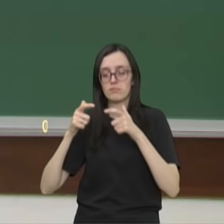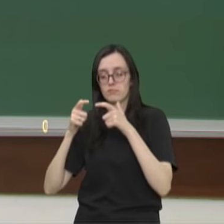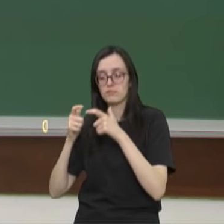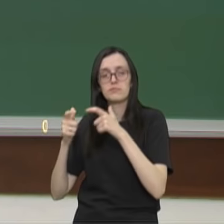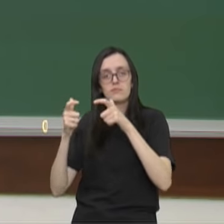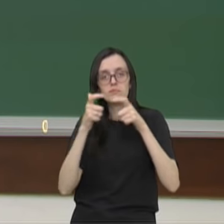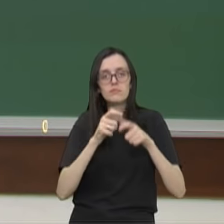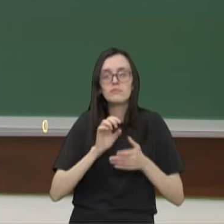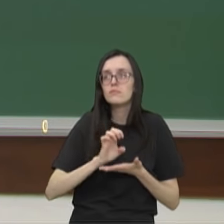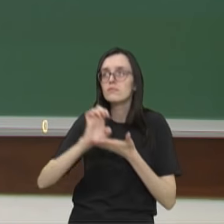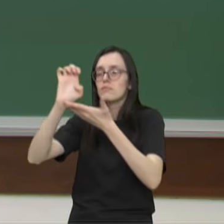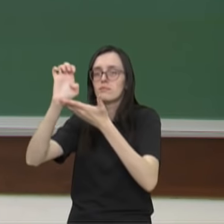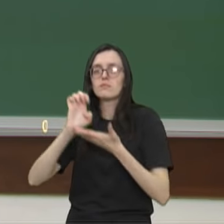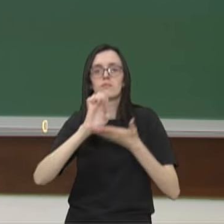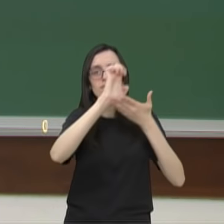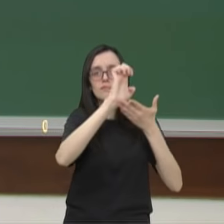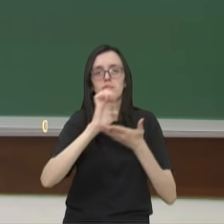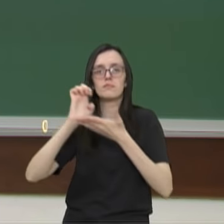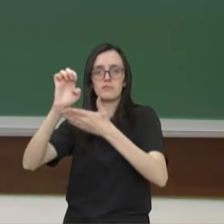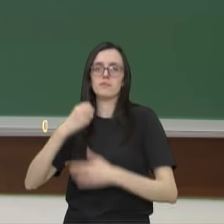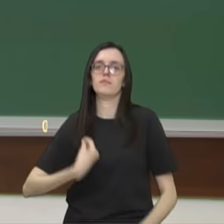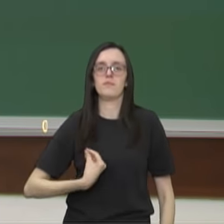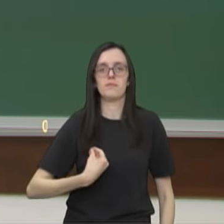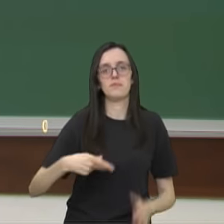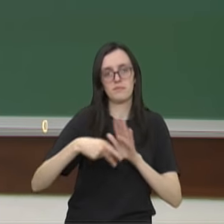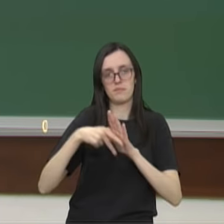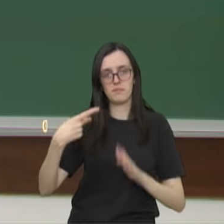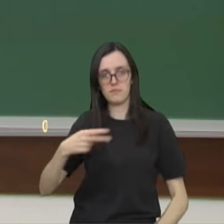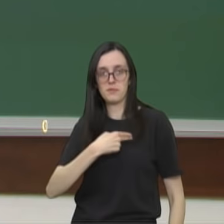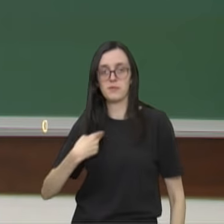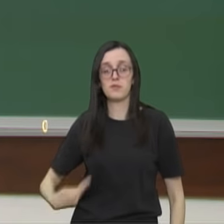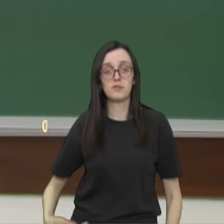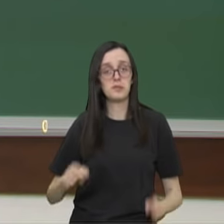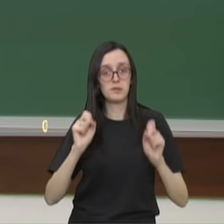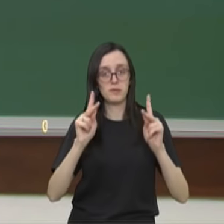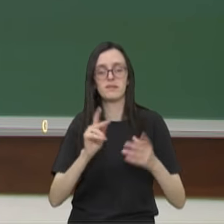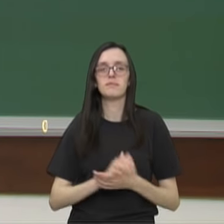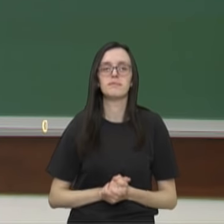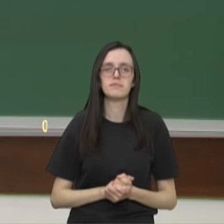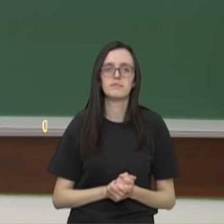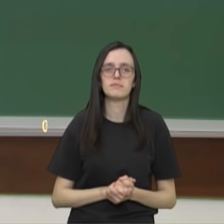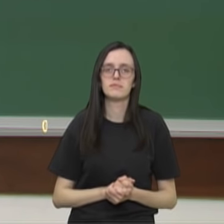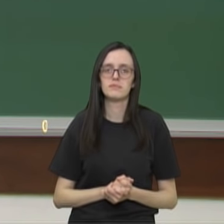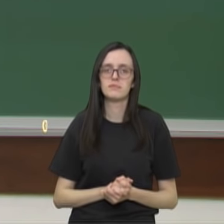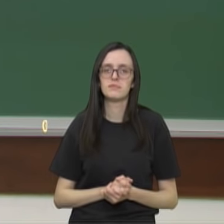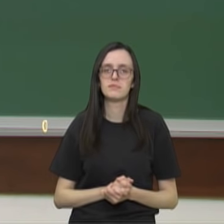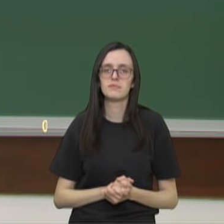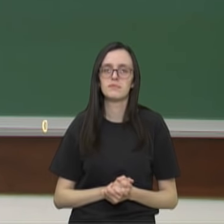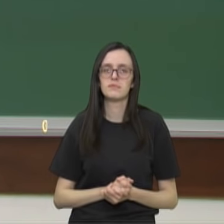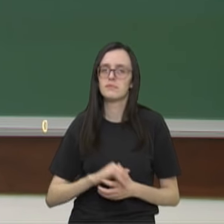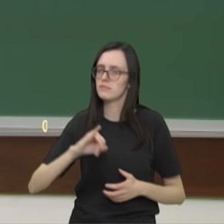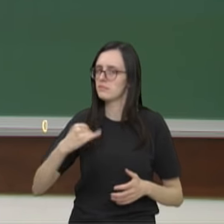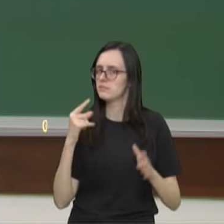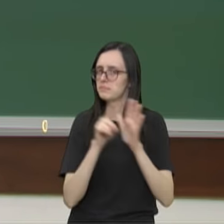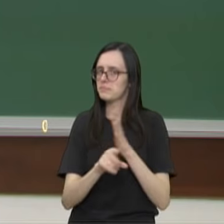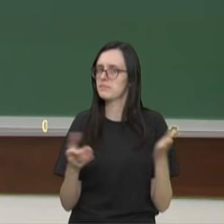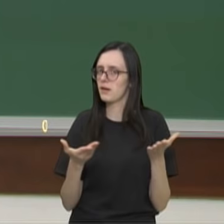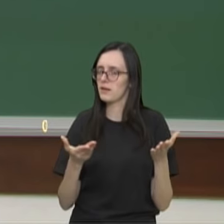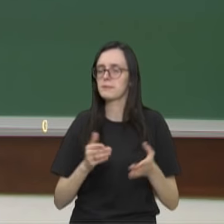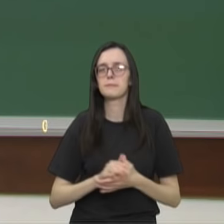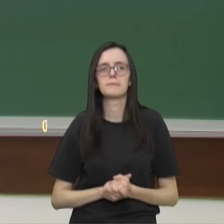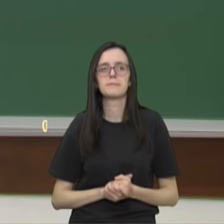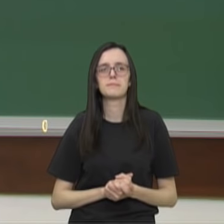de exportação existentes no território chinês tá ok bom vamos lá para uma coisa